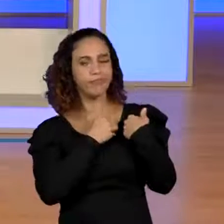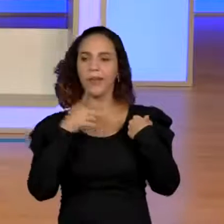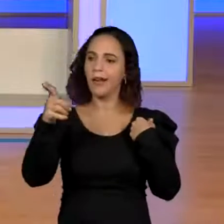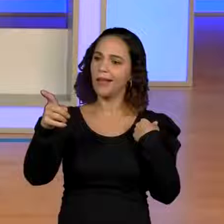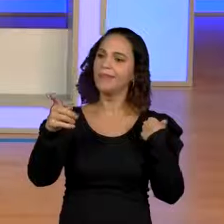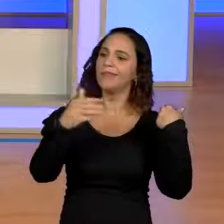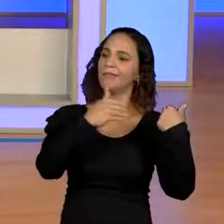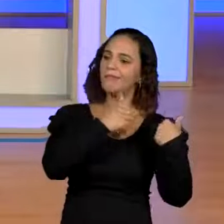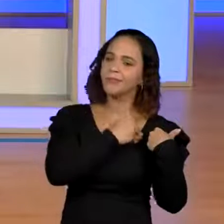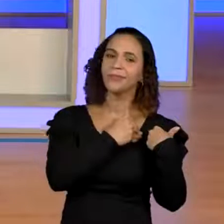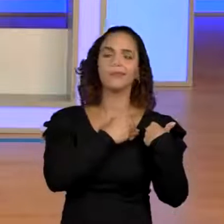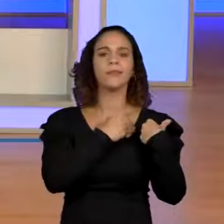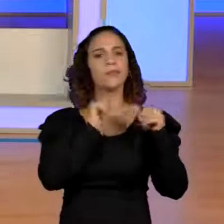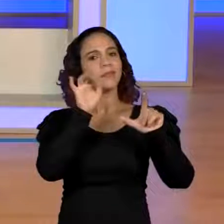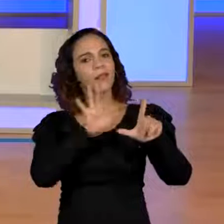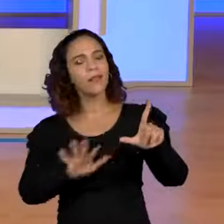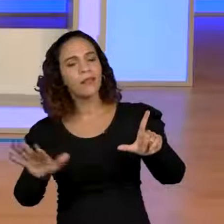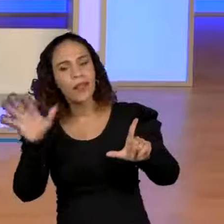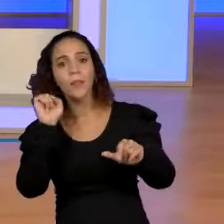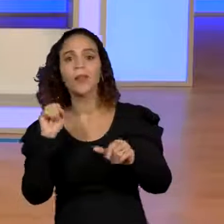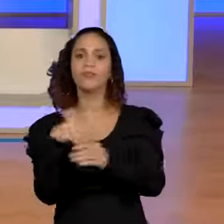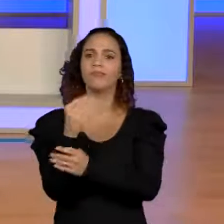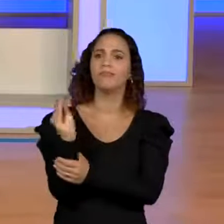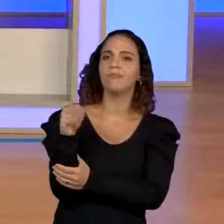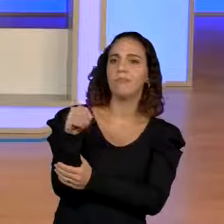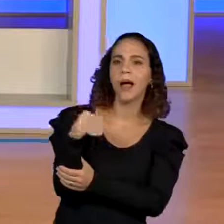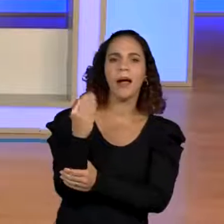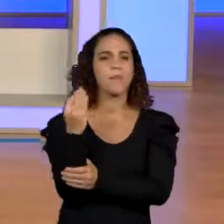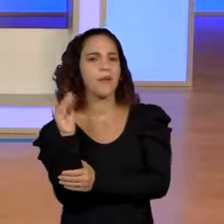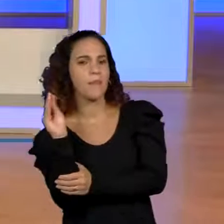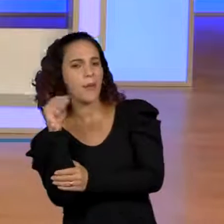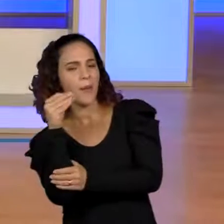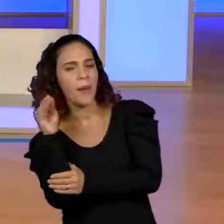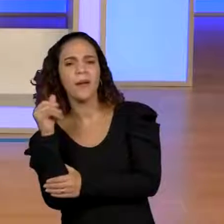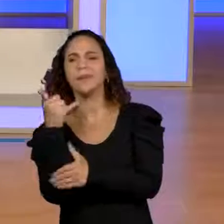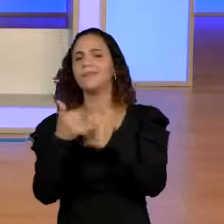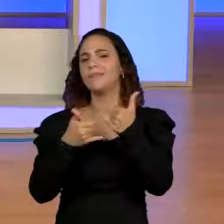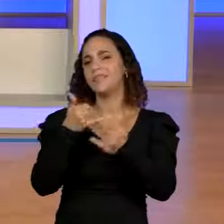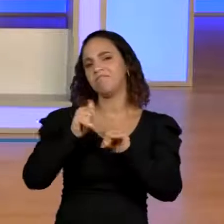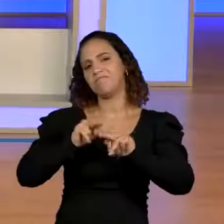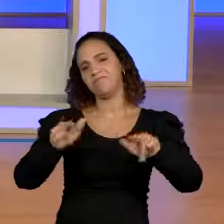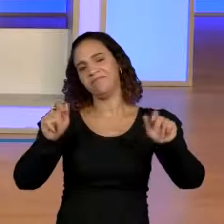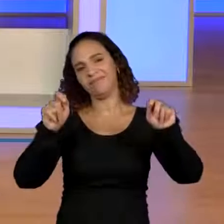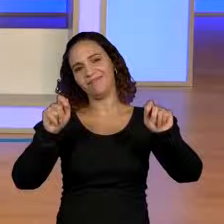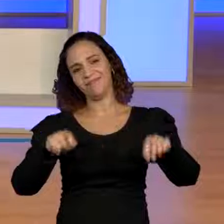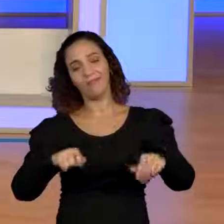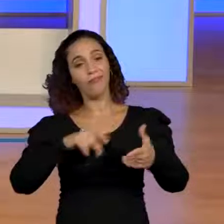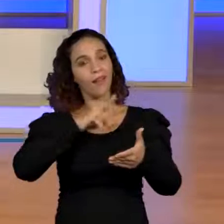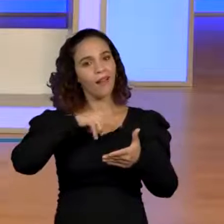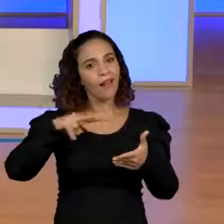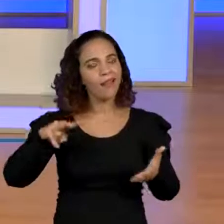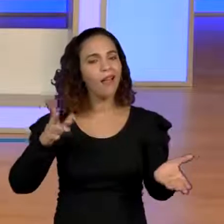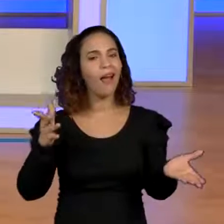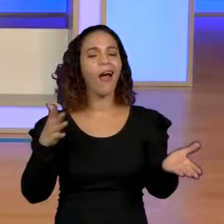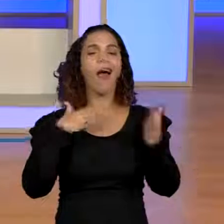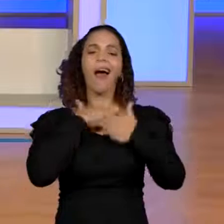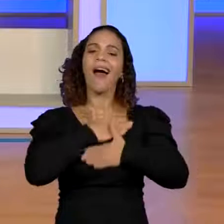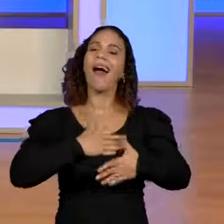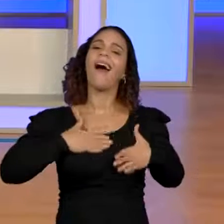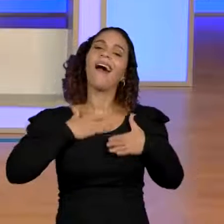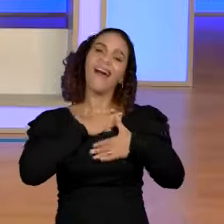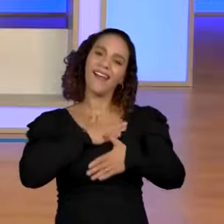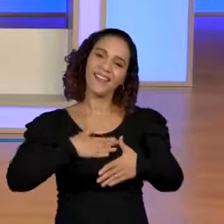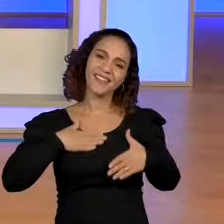aí cenários, posso usar fantoches, eu posso brincar aí com essa leitura e deixar ela muito mais dinâmica, muito mais